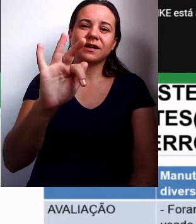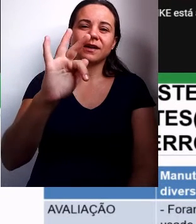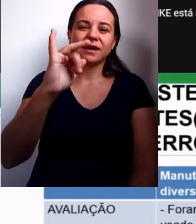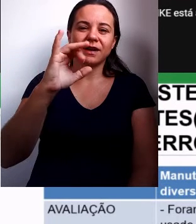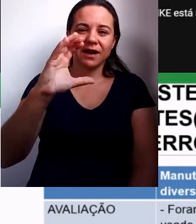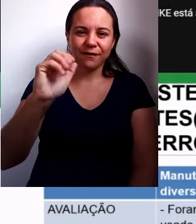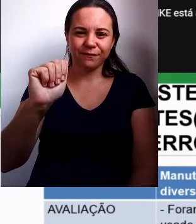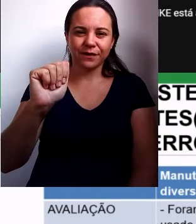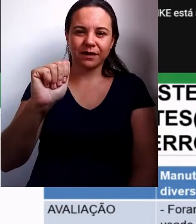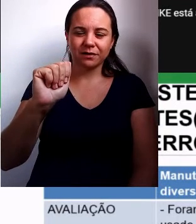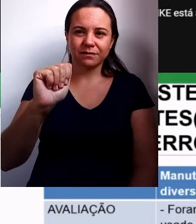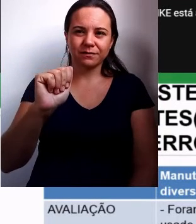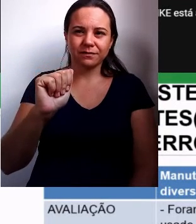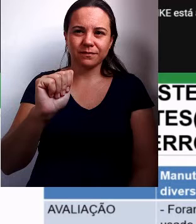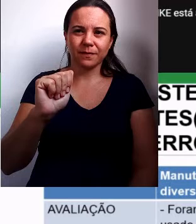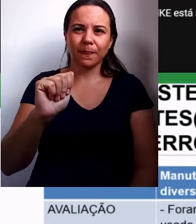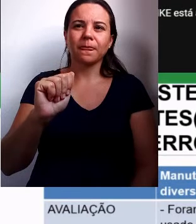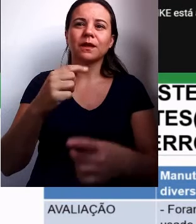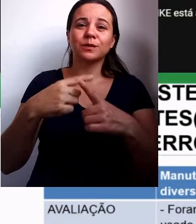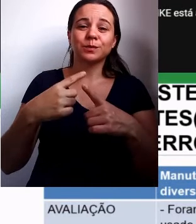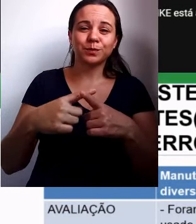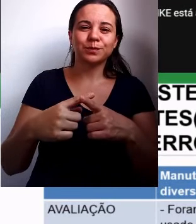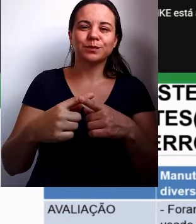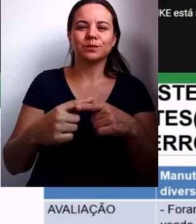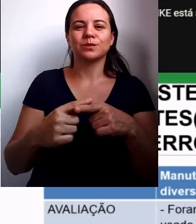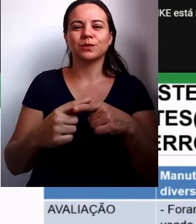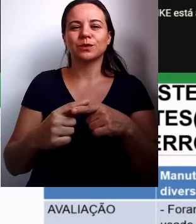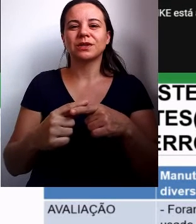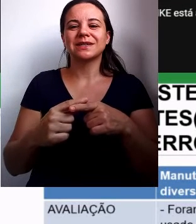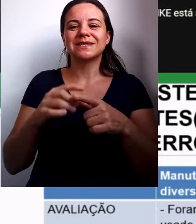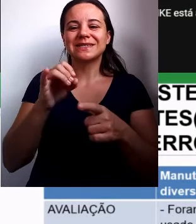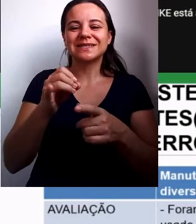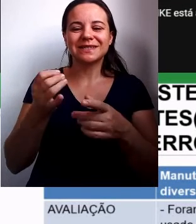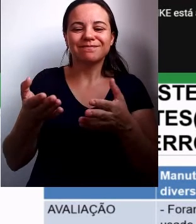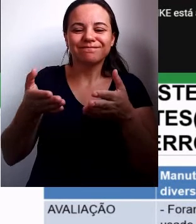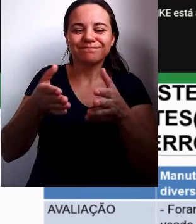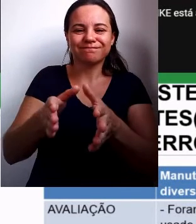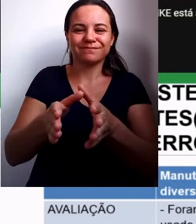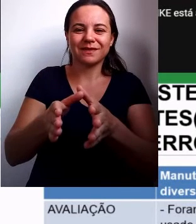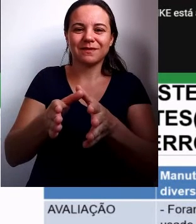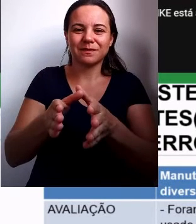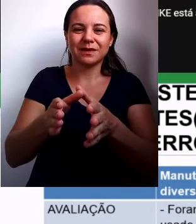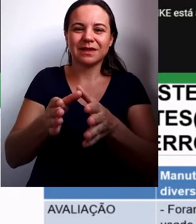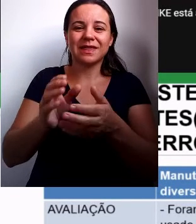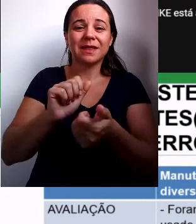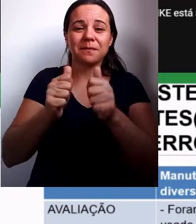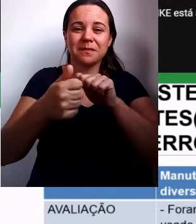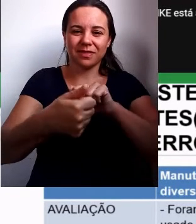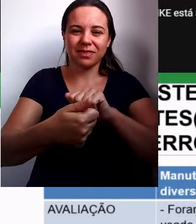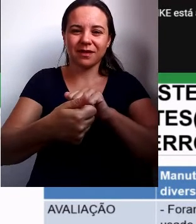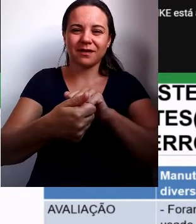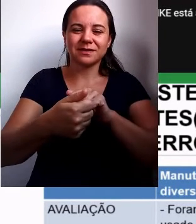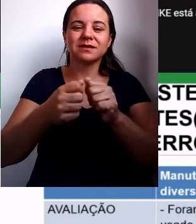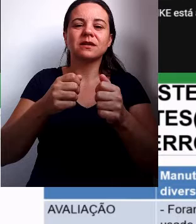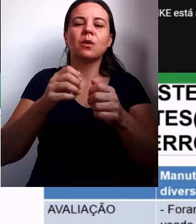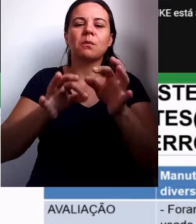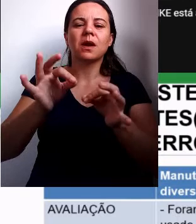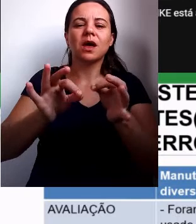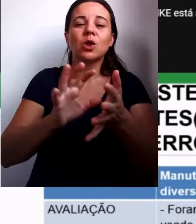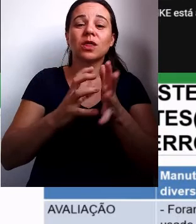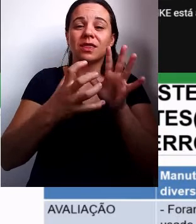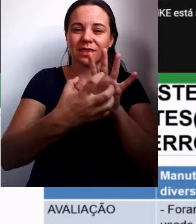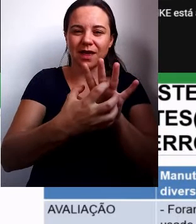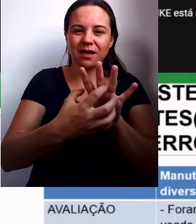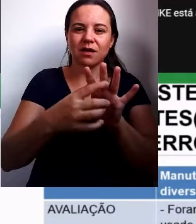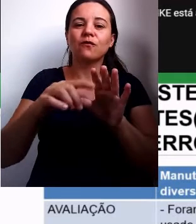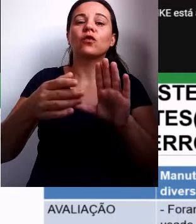esse aplicativo rodasse no plano de dados de todo mundo, coubesse no plano de dados de todo mundo, né? E isso foi